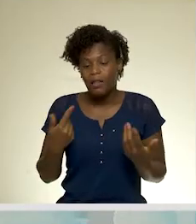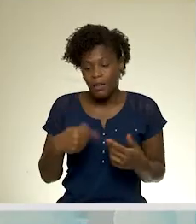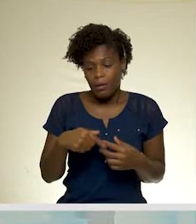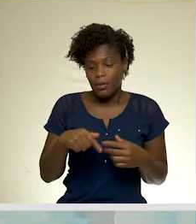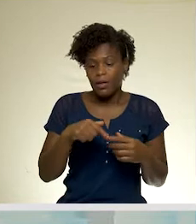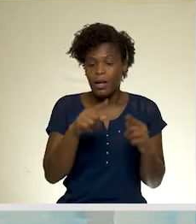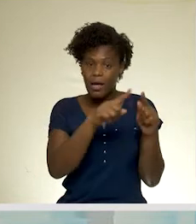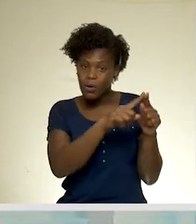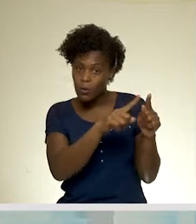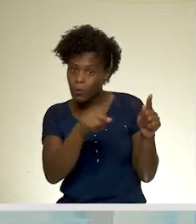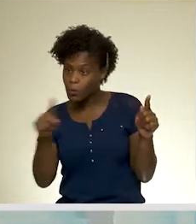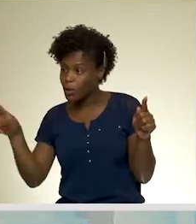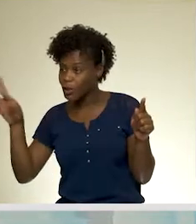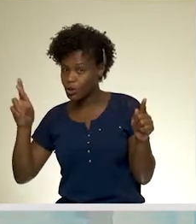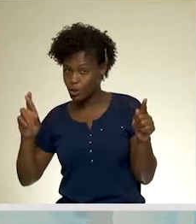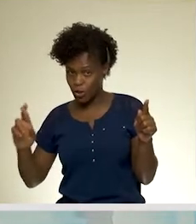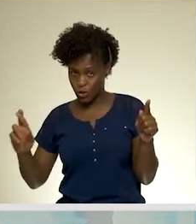eixo de x,